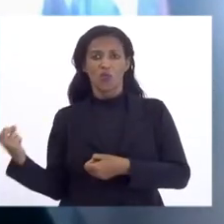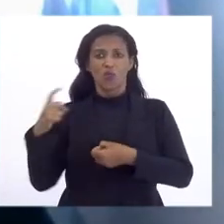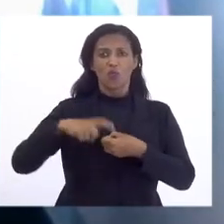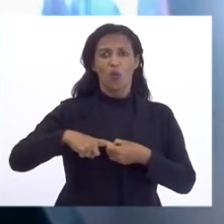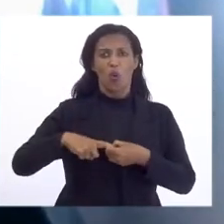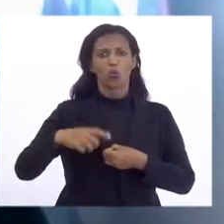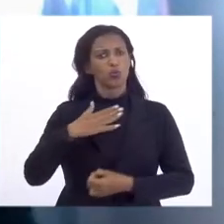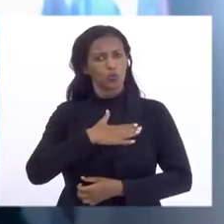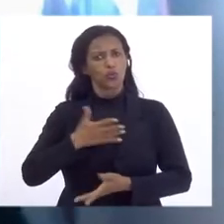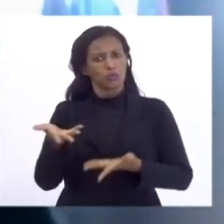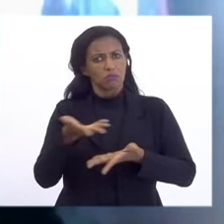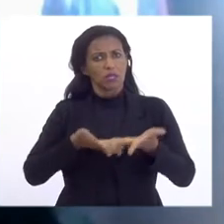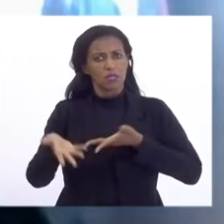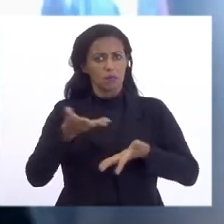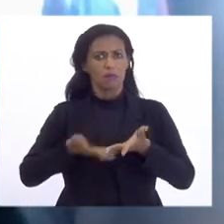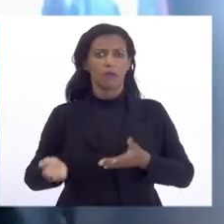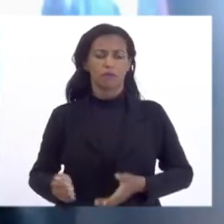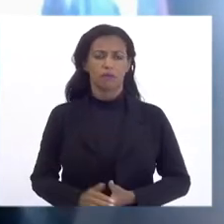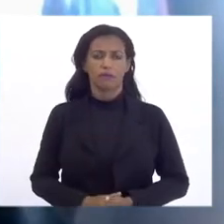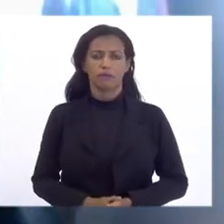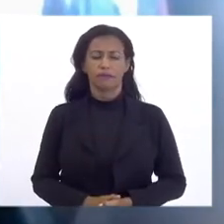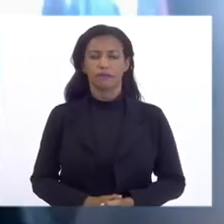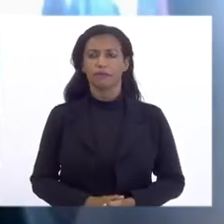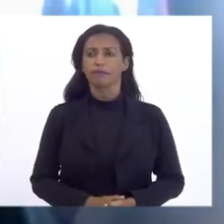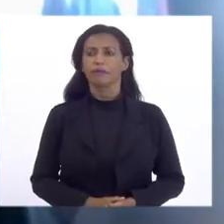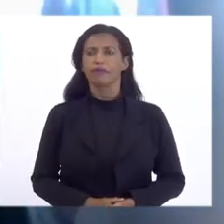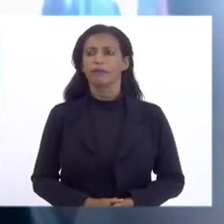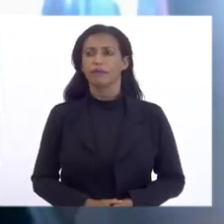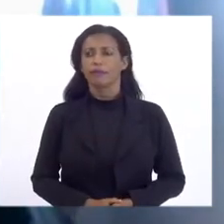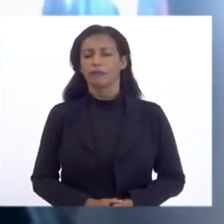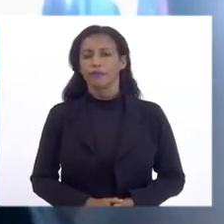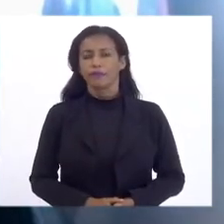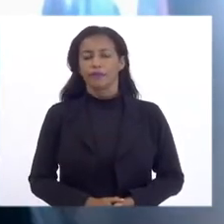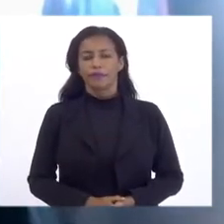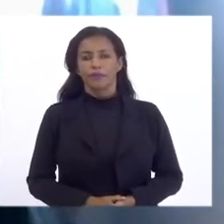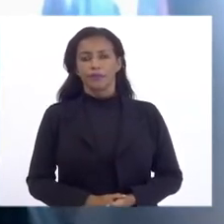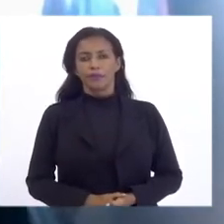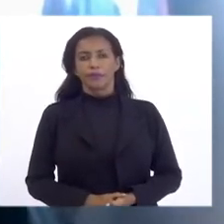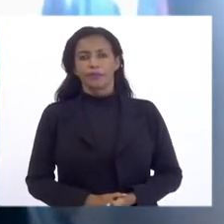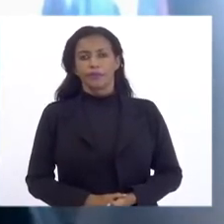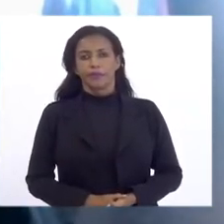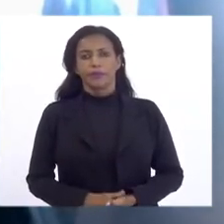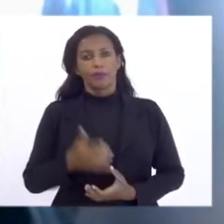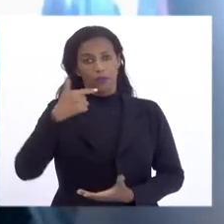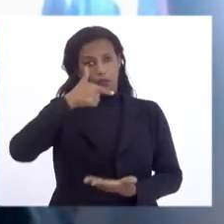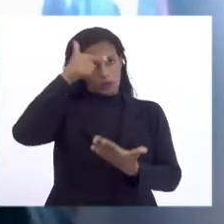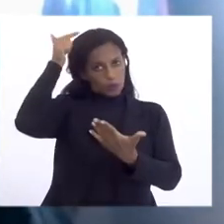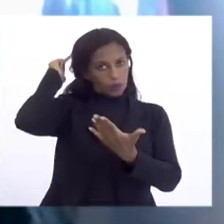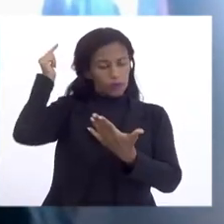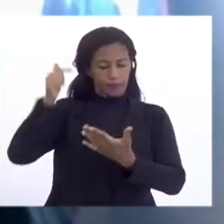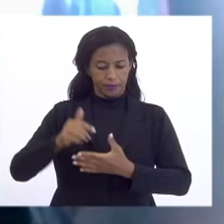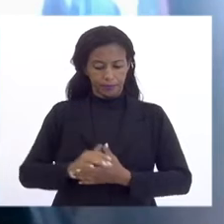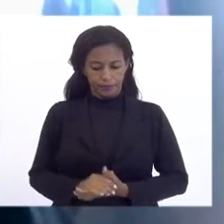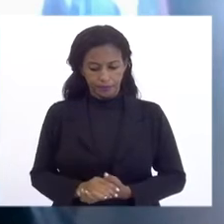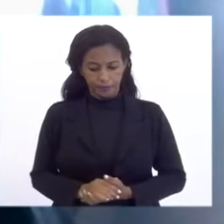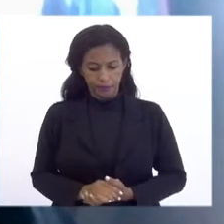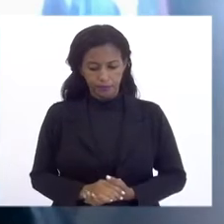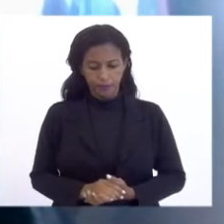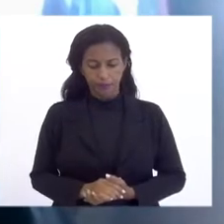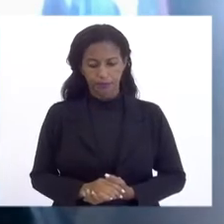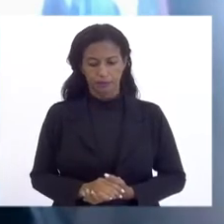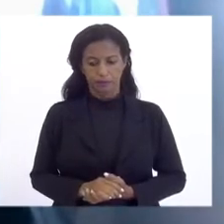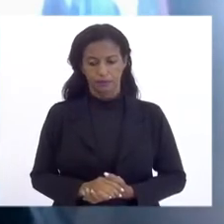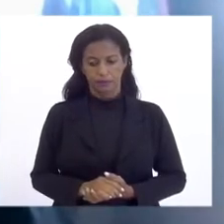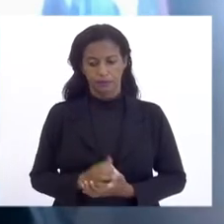e gostaria de participar. Só isso. Ô, Mínquia. Presidente. Oi. Por favor, deputado Luiz Paulo. Ô, Mink, olha só,